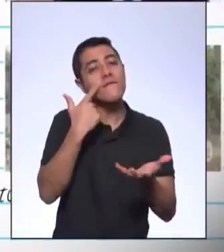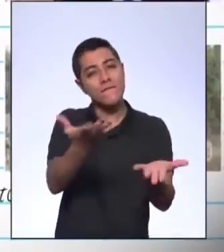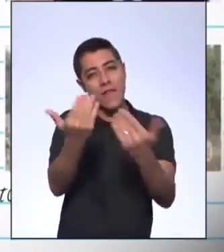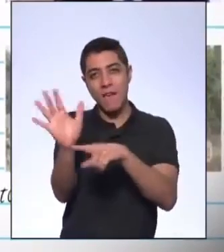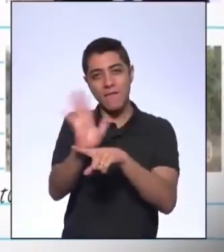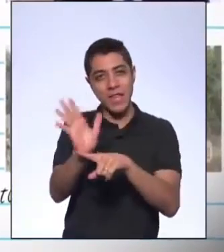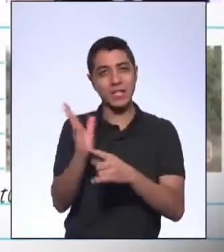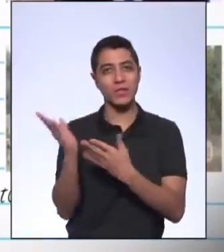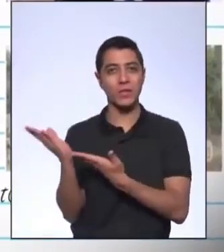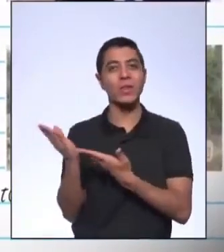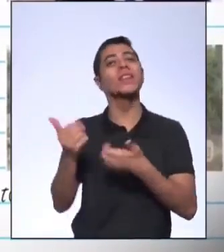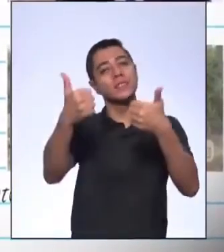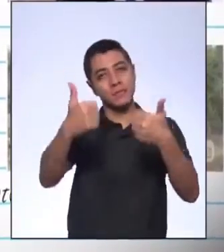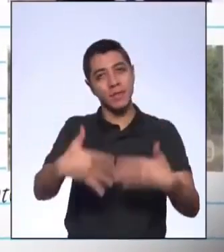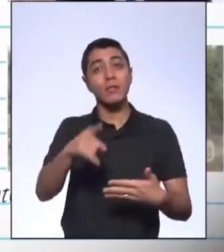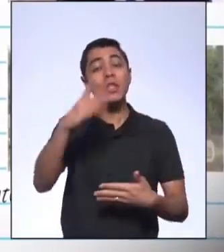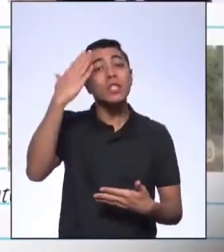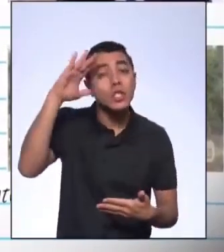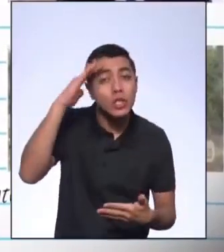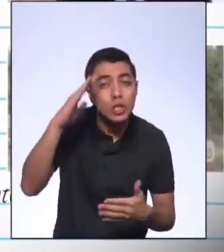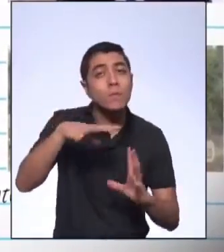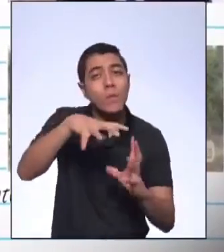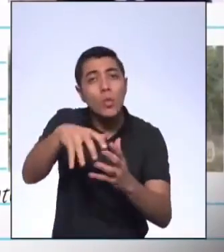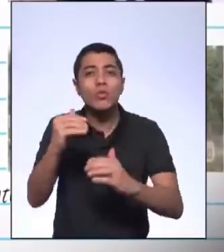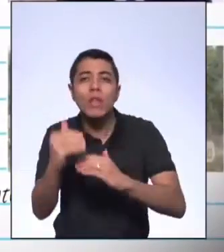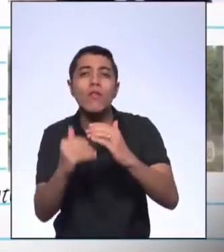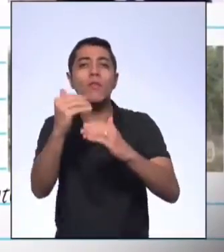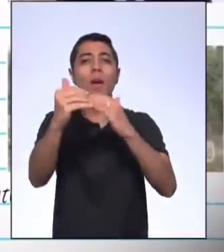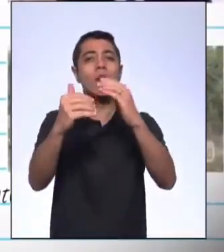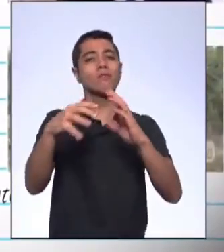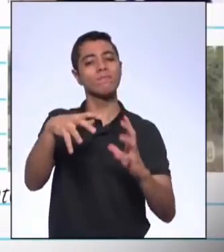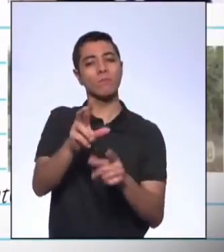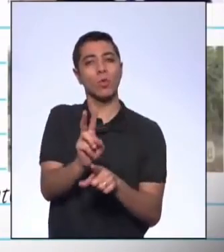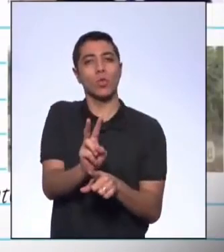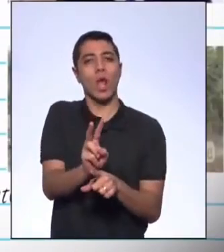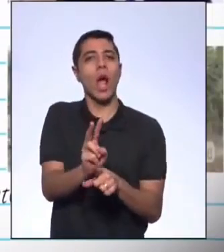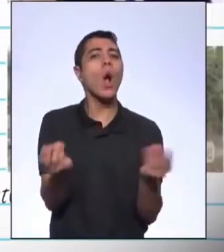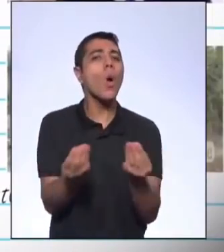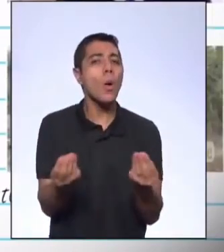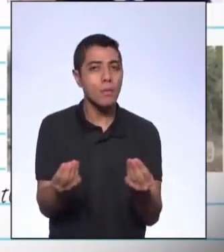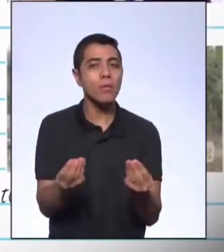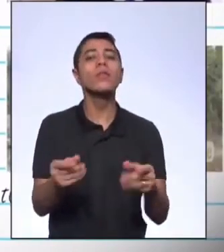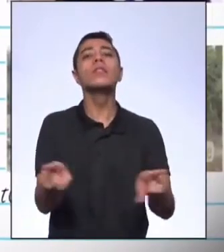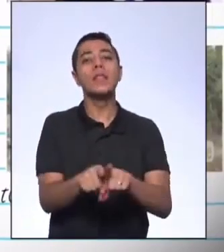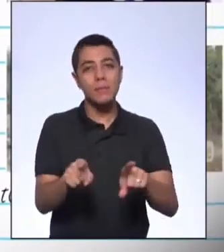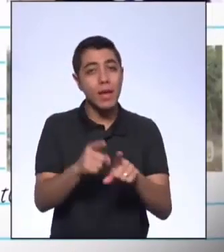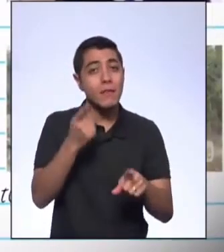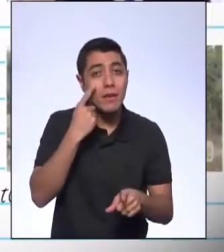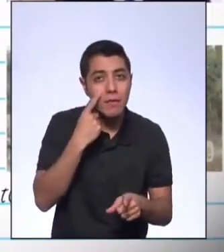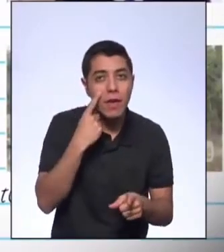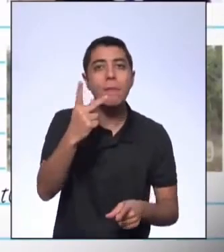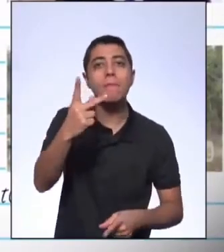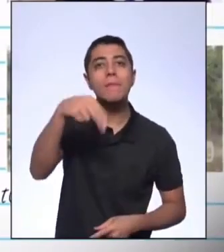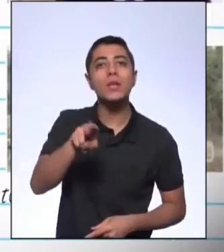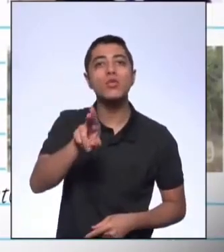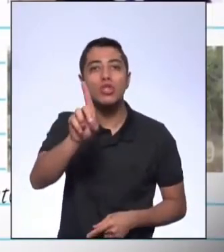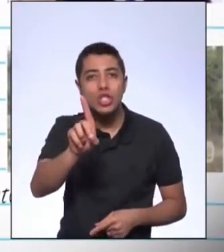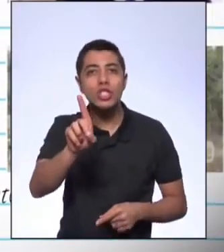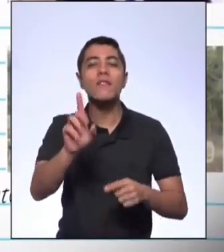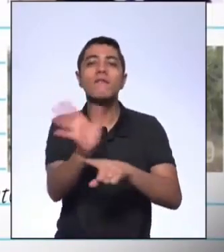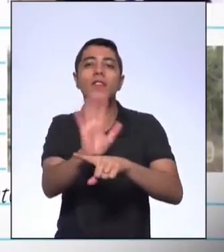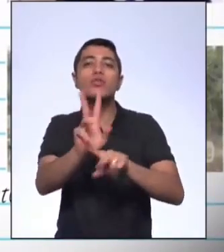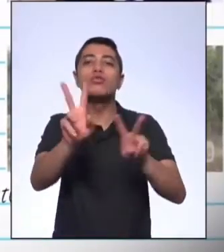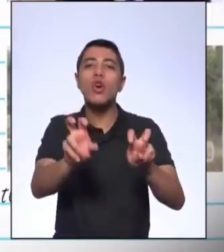entenda Afinal o que é desenvolvimento sustentável Além disso confira também os ótimos vídeos do Pingu sobre os o